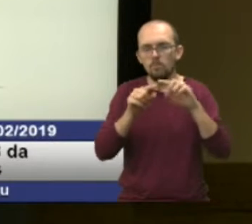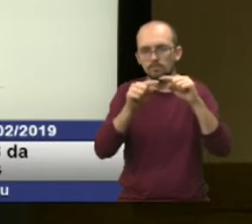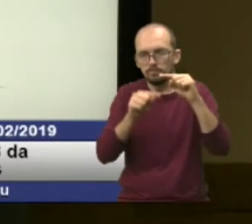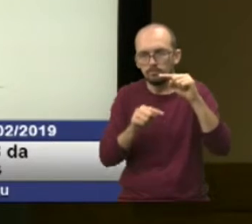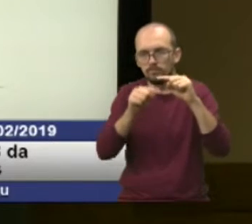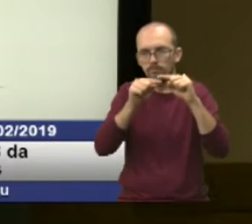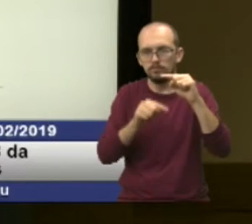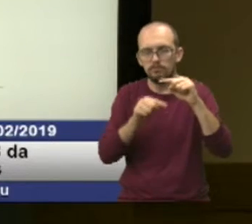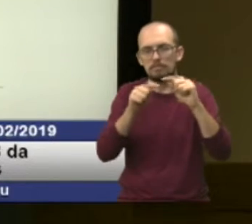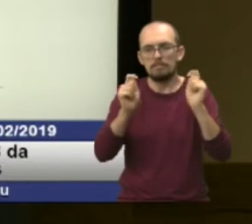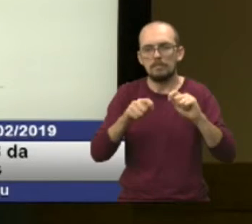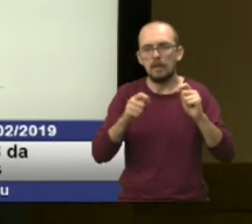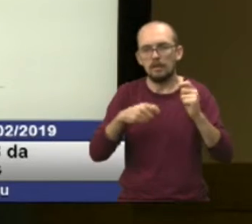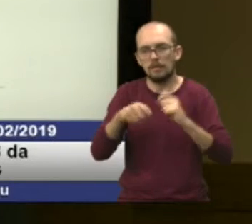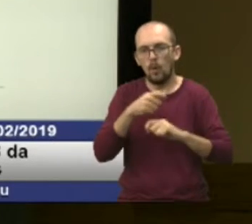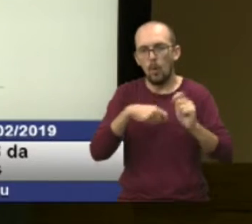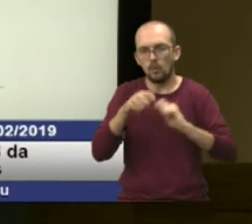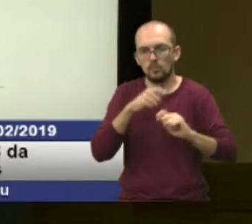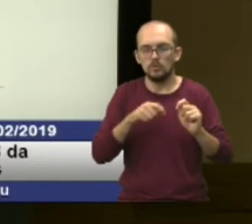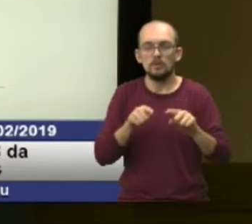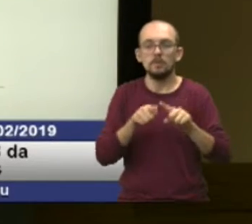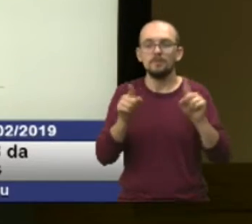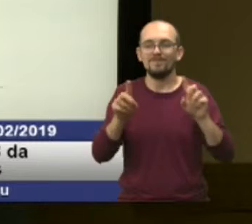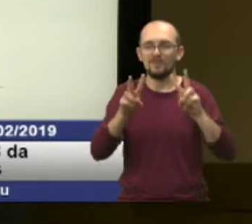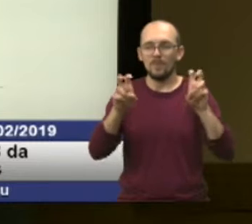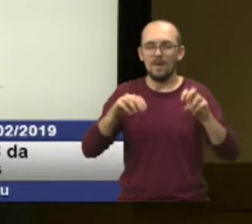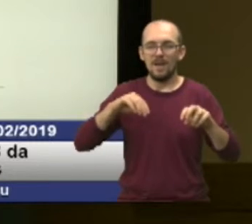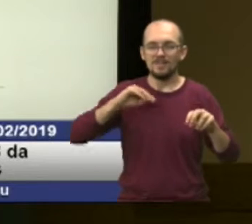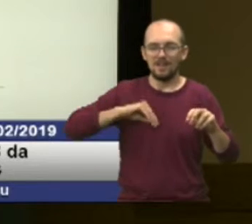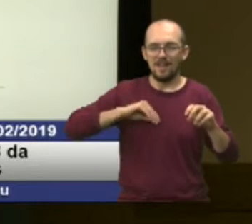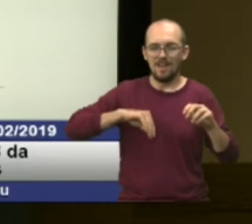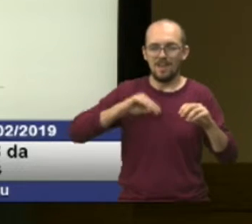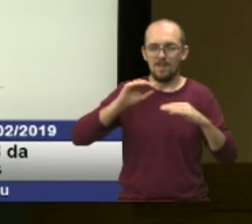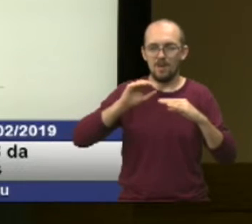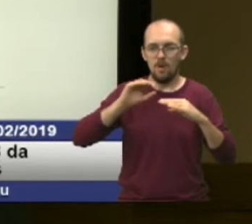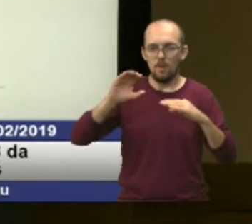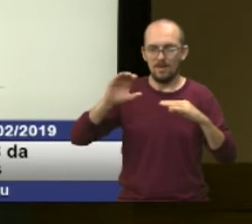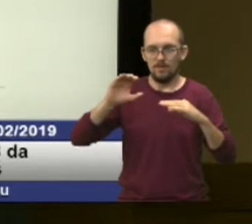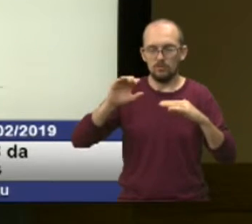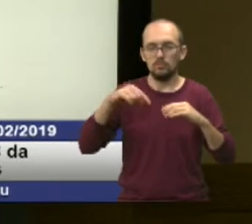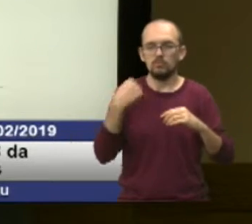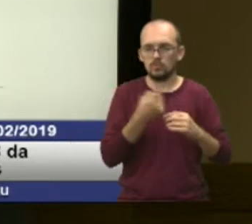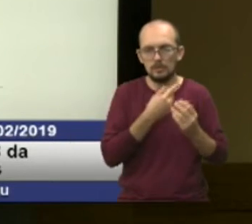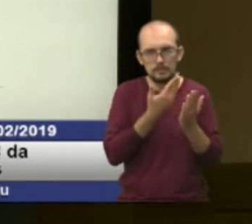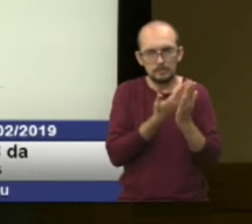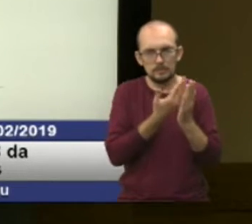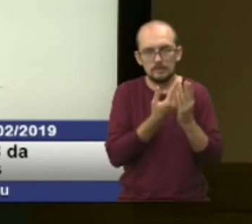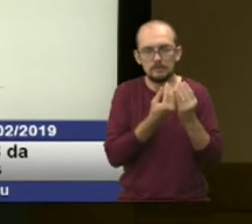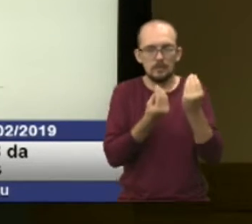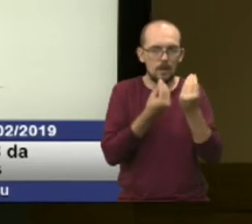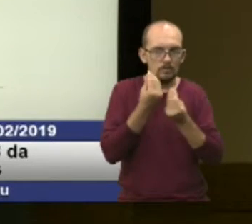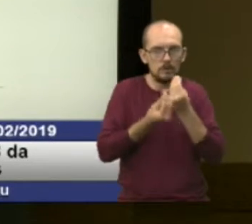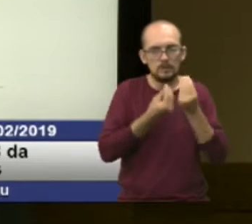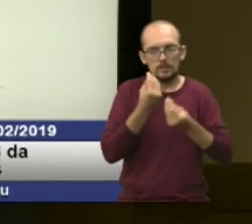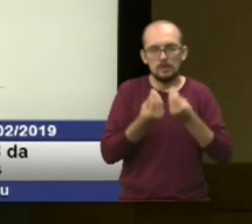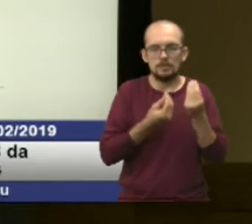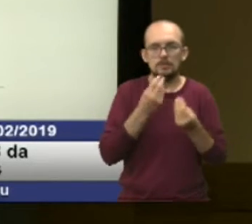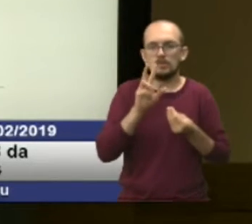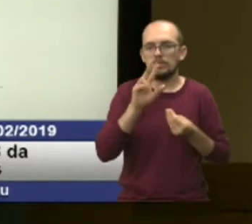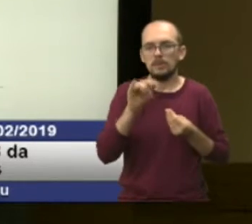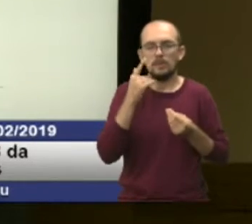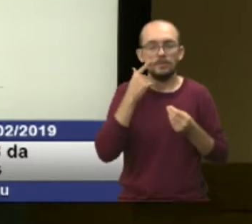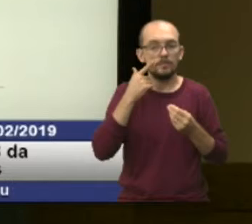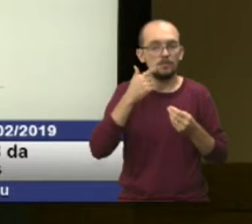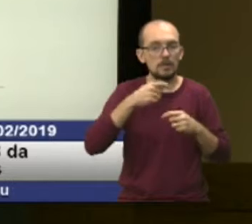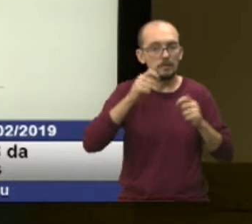para estar negociando. Mas essa questão do aumento, nós estamos fazendo um estudo para verificar